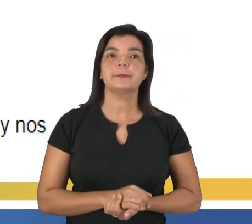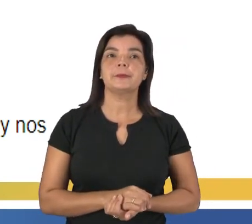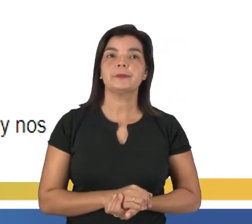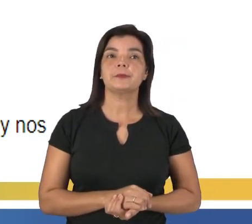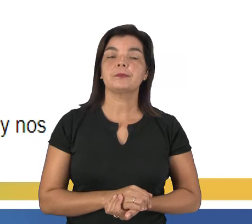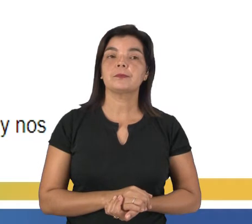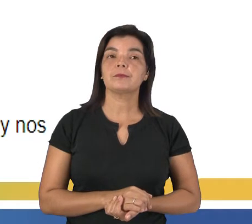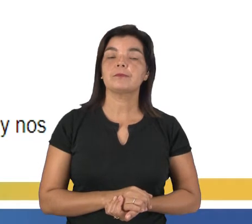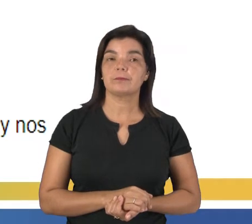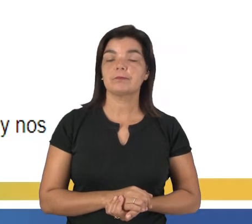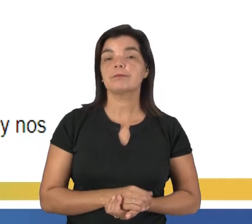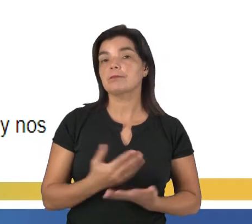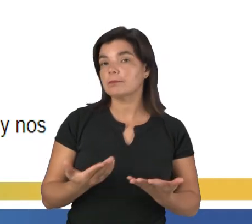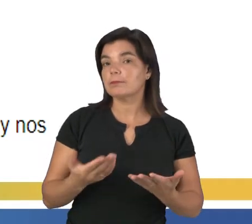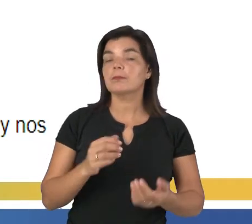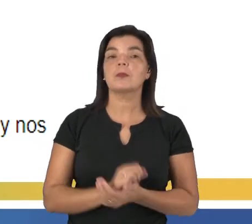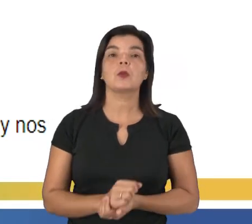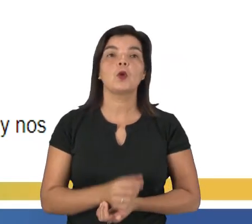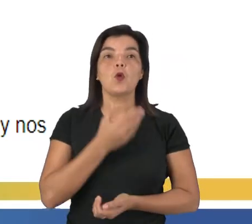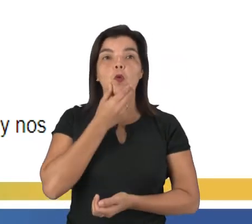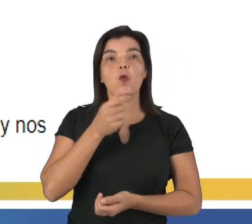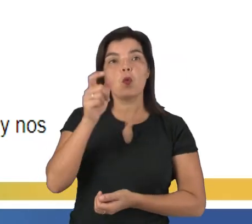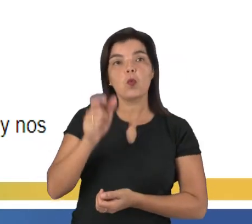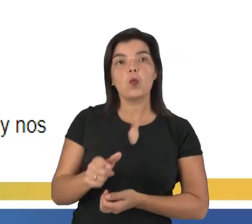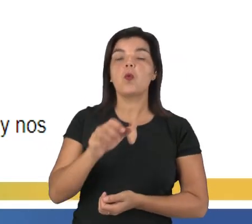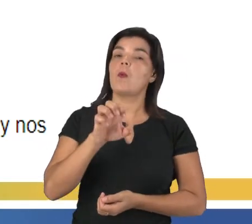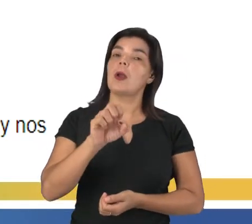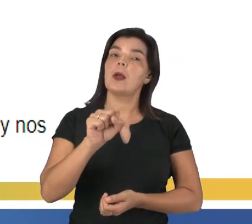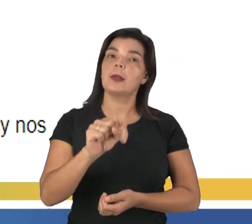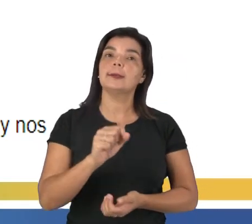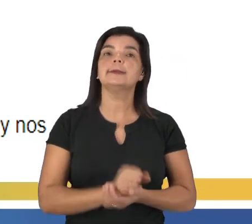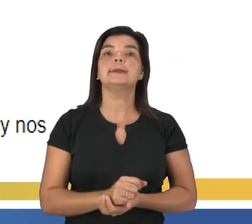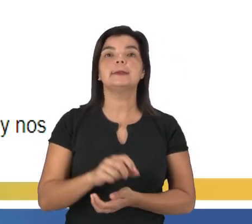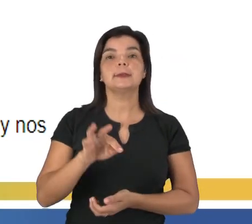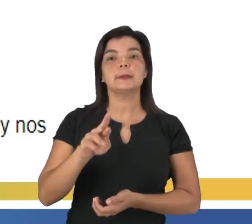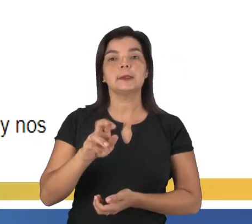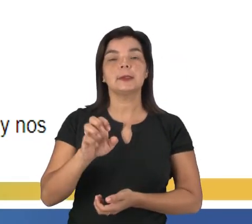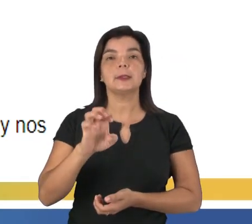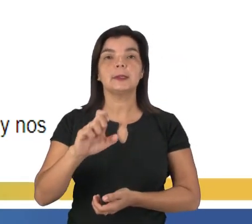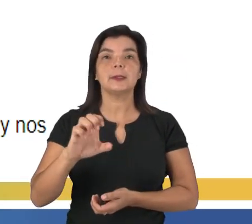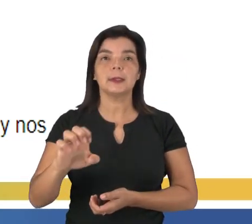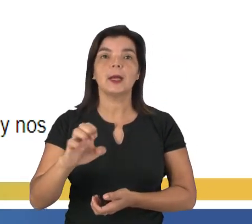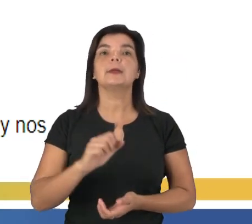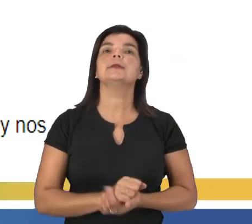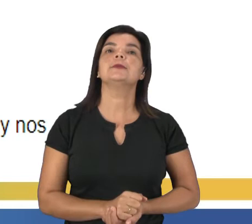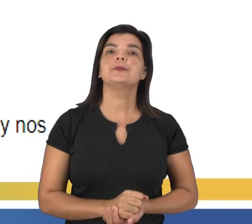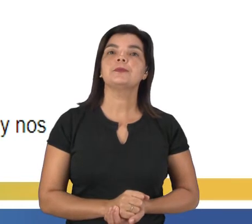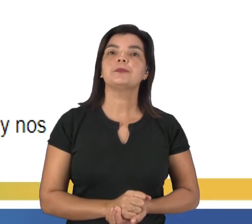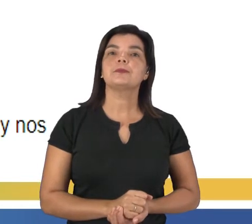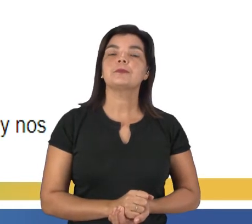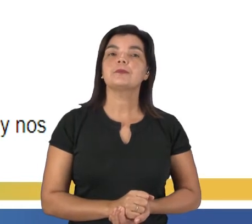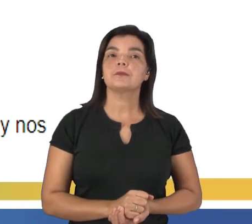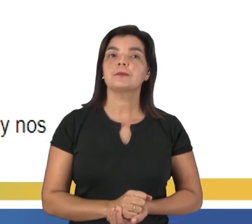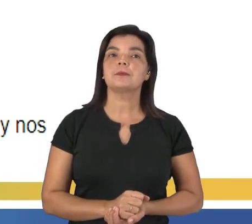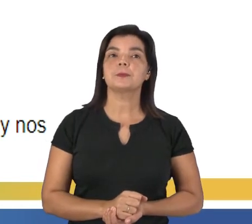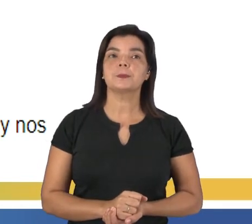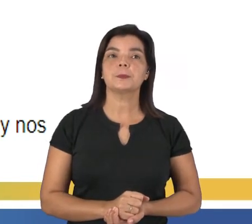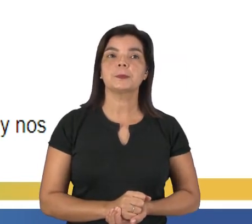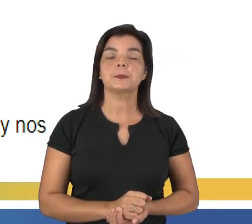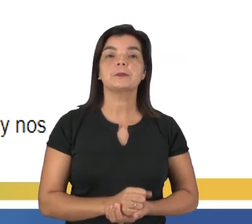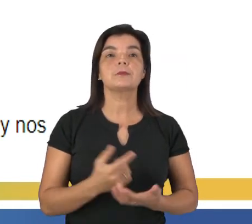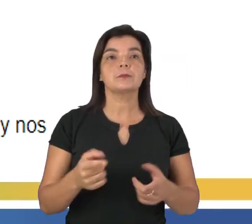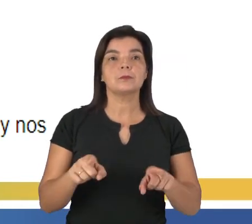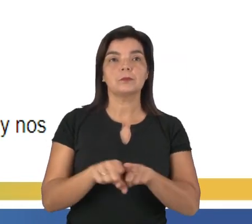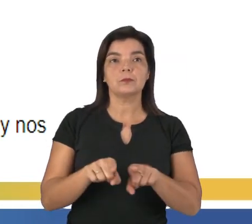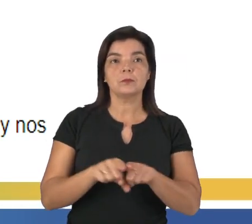né? E o verbo traer, que se refere também a ele, tá? Então, ele trai e ella es.